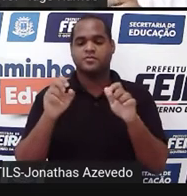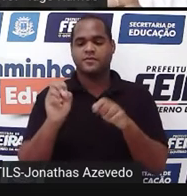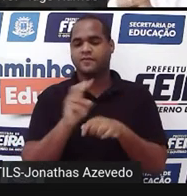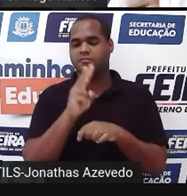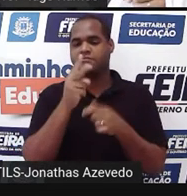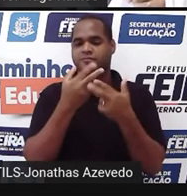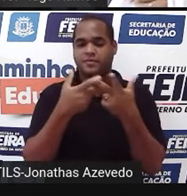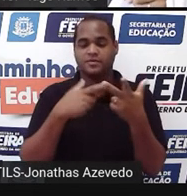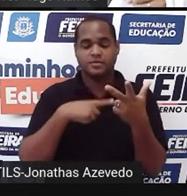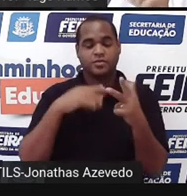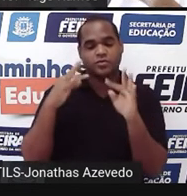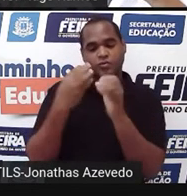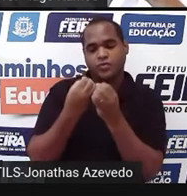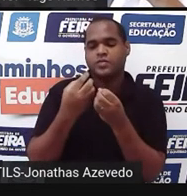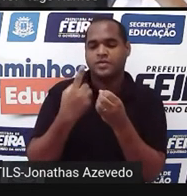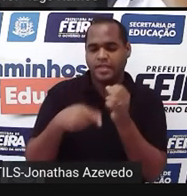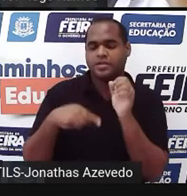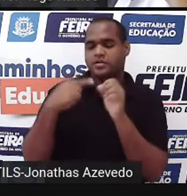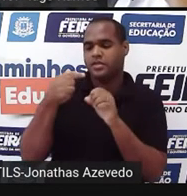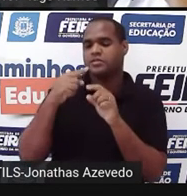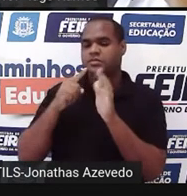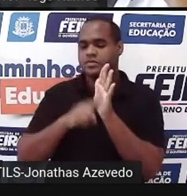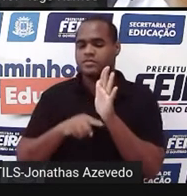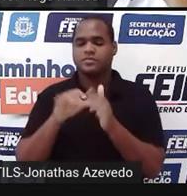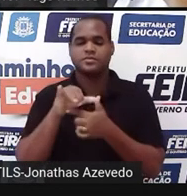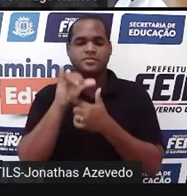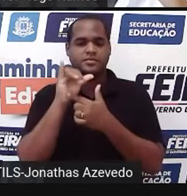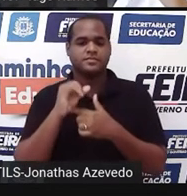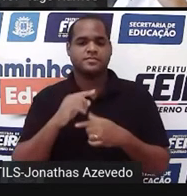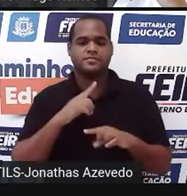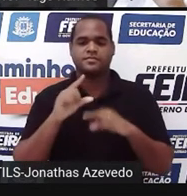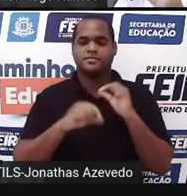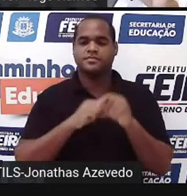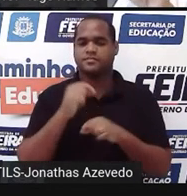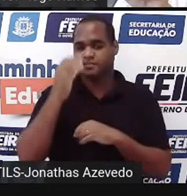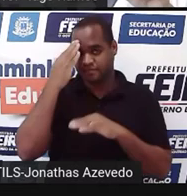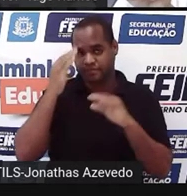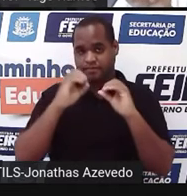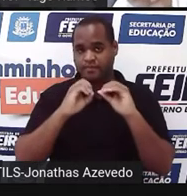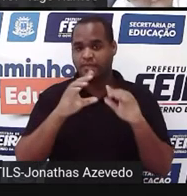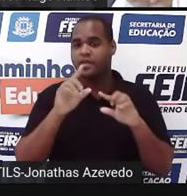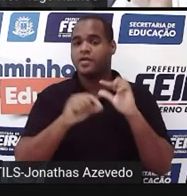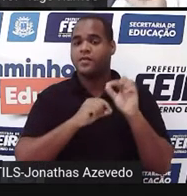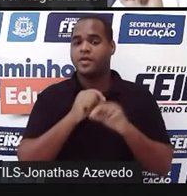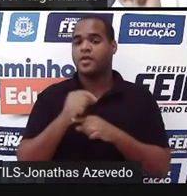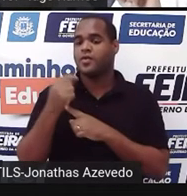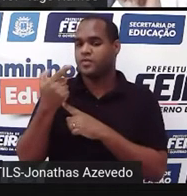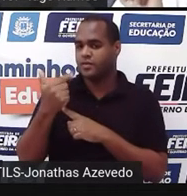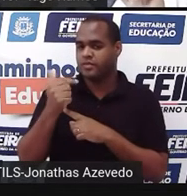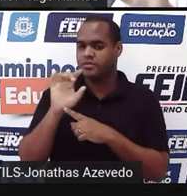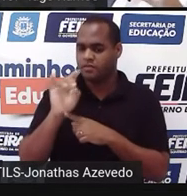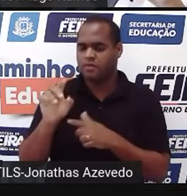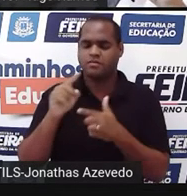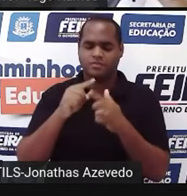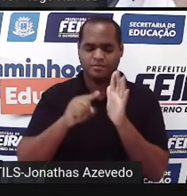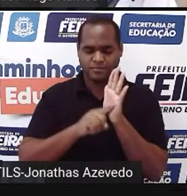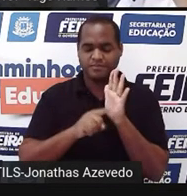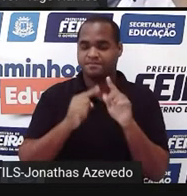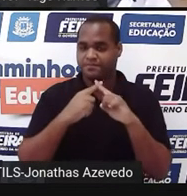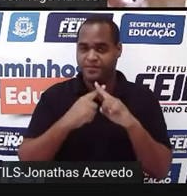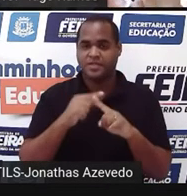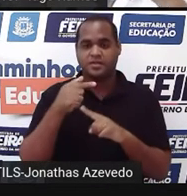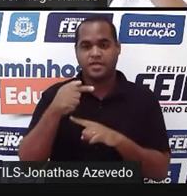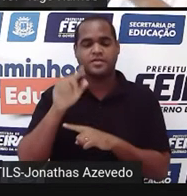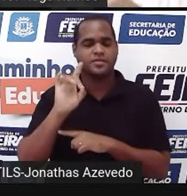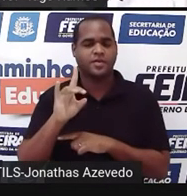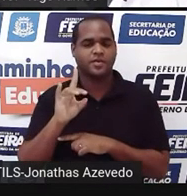todos 7 - Y eu não colocar o parênteses vai dar entender que o 12 Vai Multiplicar só o 7 mas tem